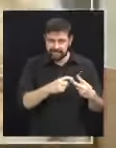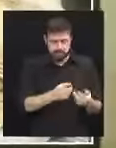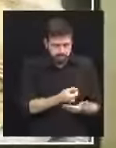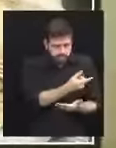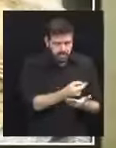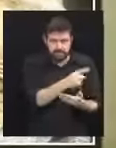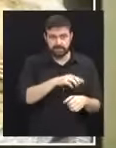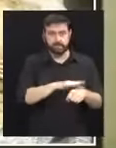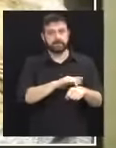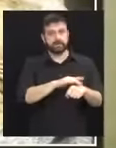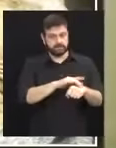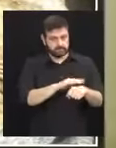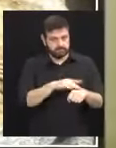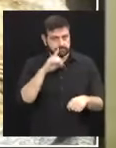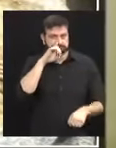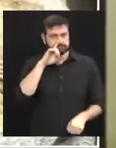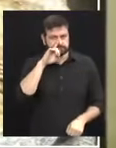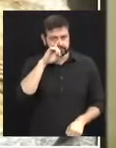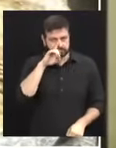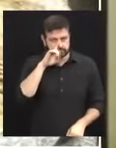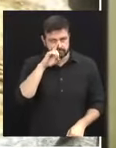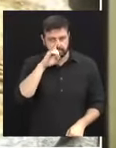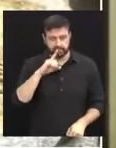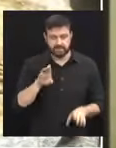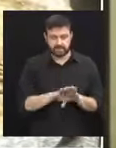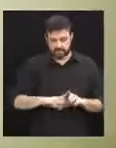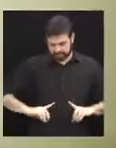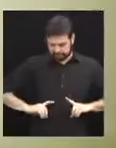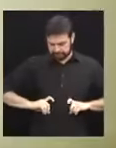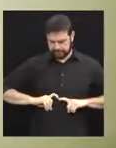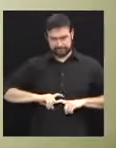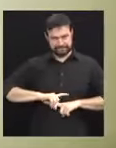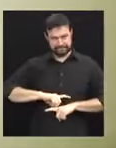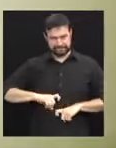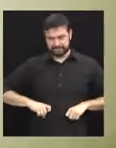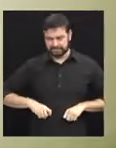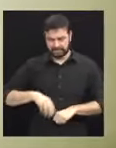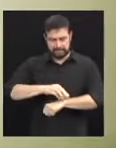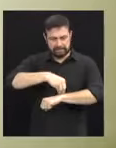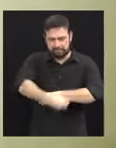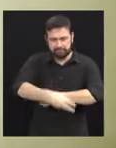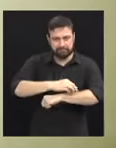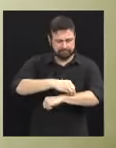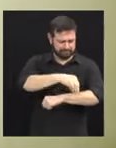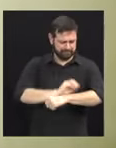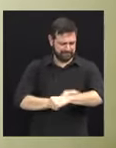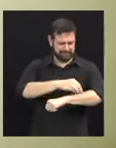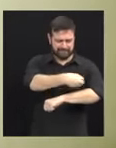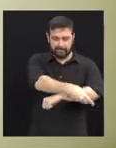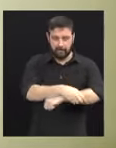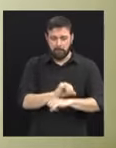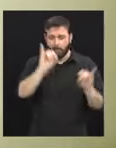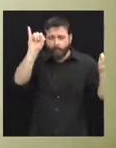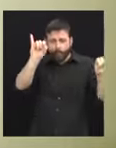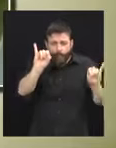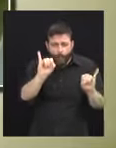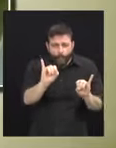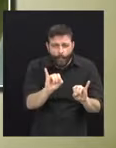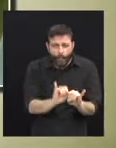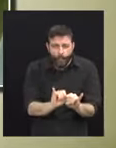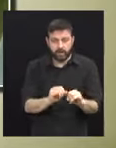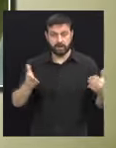doença infecto-contagiosa também. Ele tinha giardia, ele não tinha pelo, era caquético o estado dele.